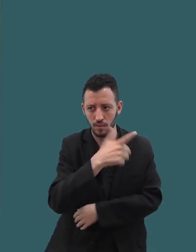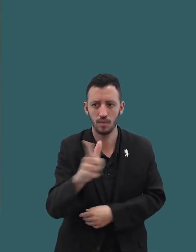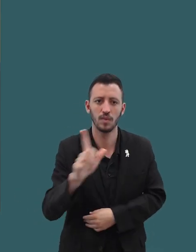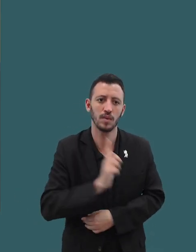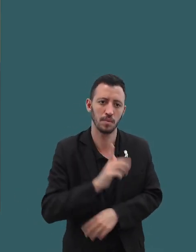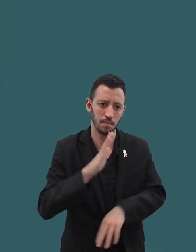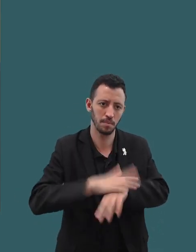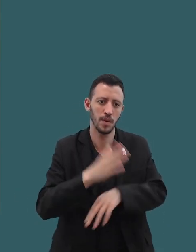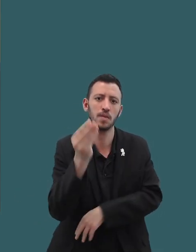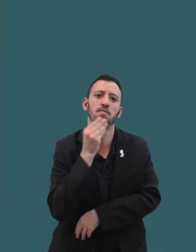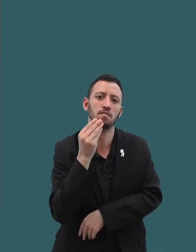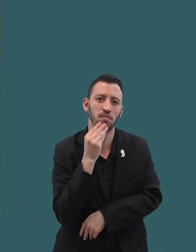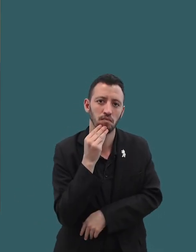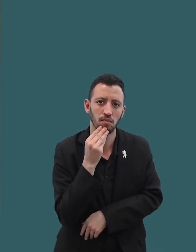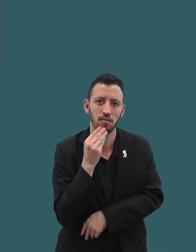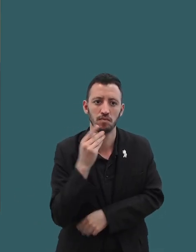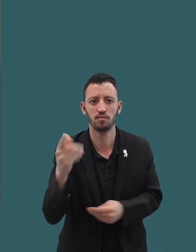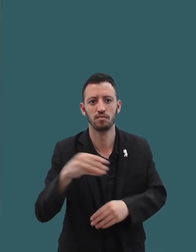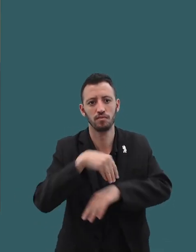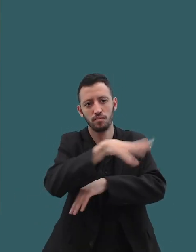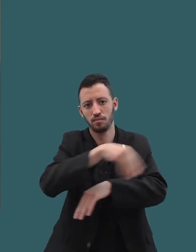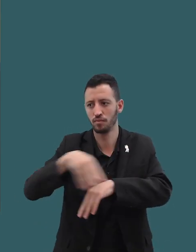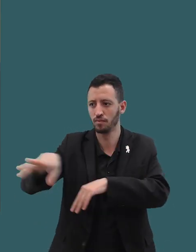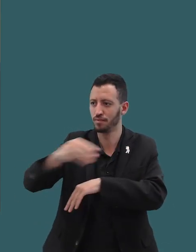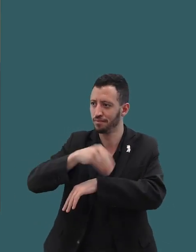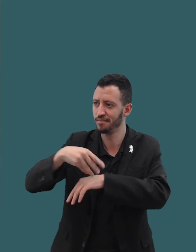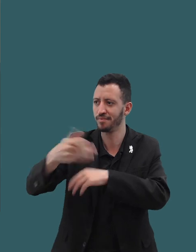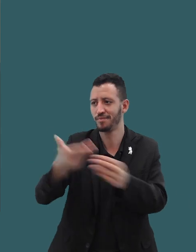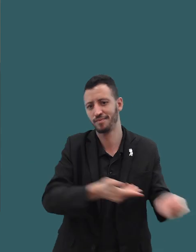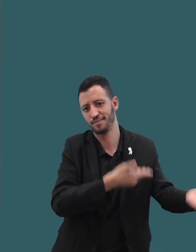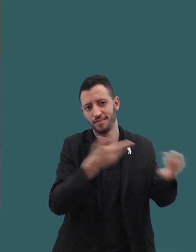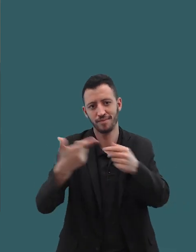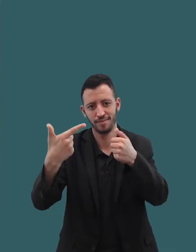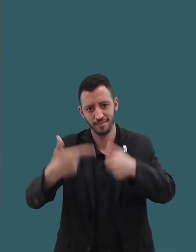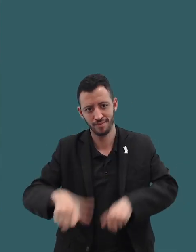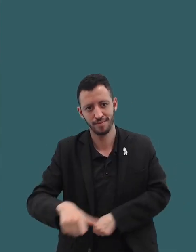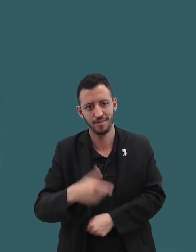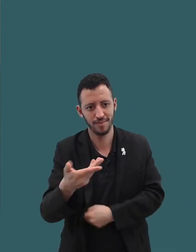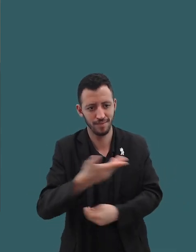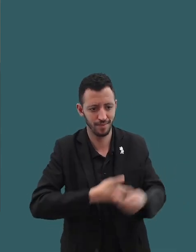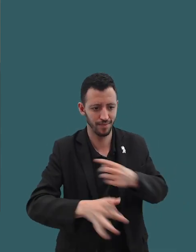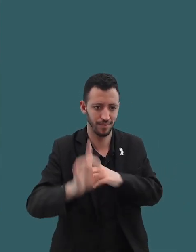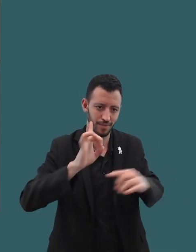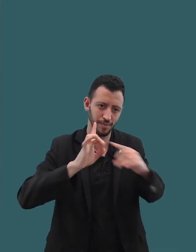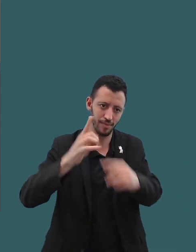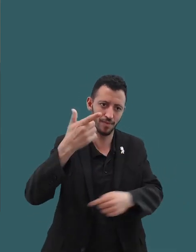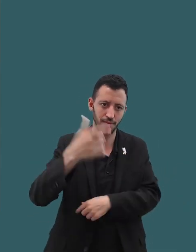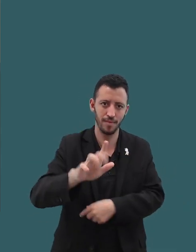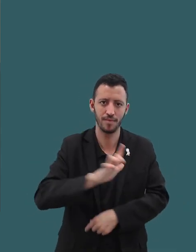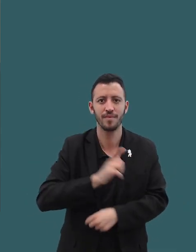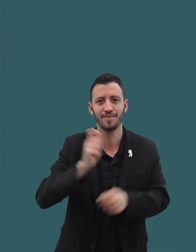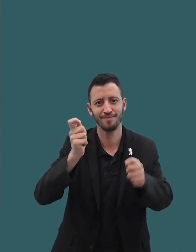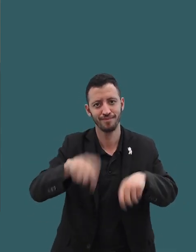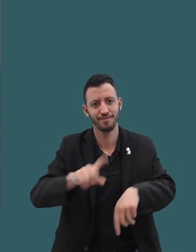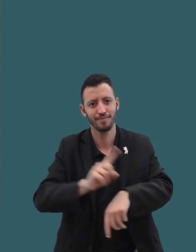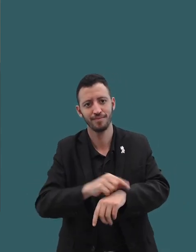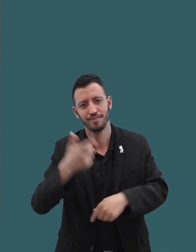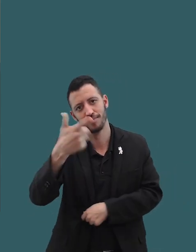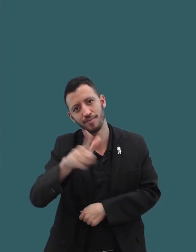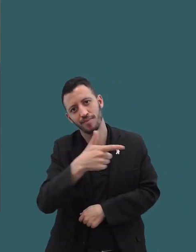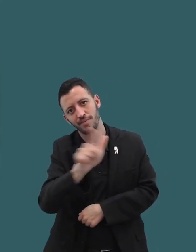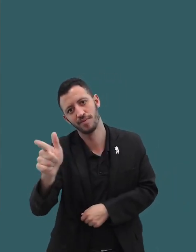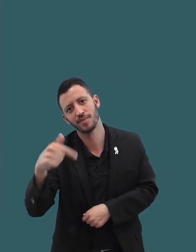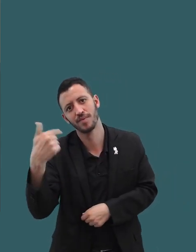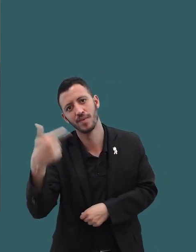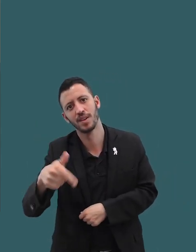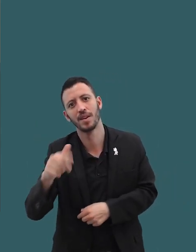outras oportunidades, né, de compartilhar mais do que vocês trazem para o nosso diálogo aqui. Né? Certamente isso aqui renderia mais uma outra